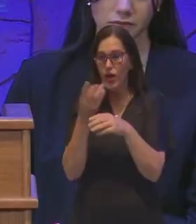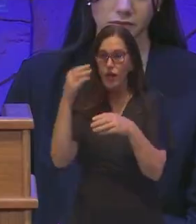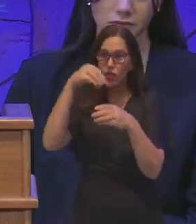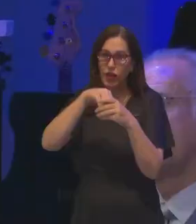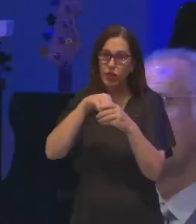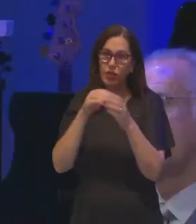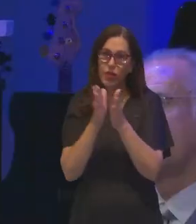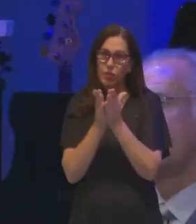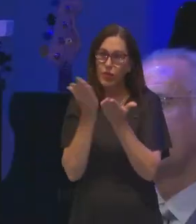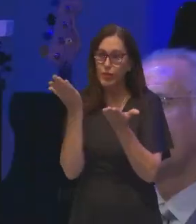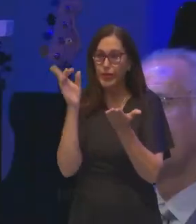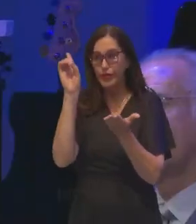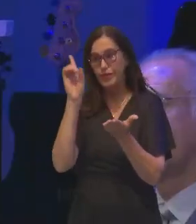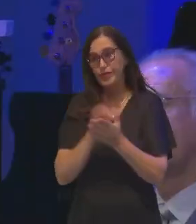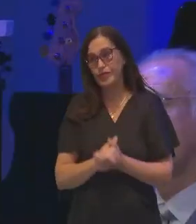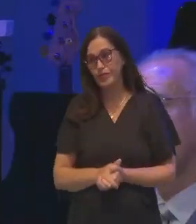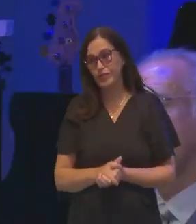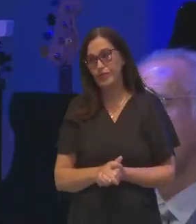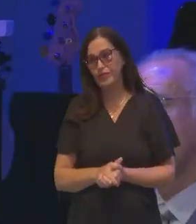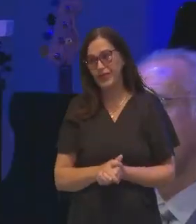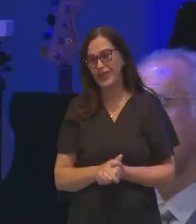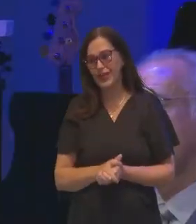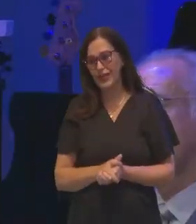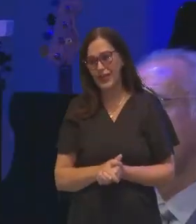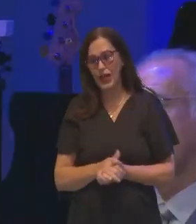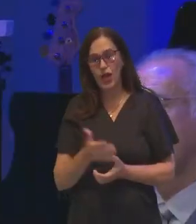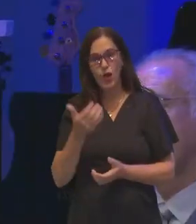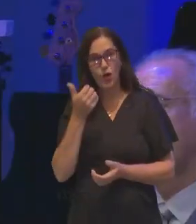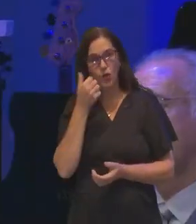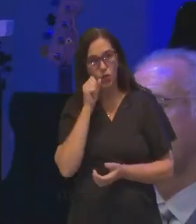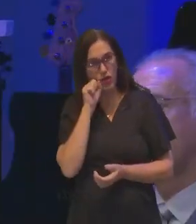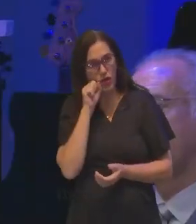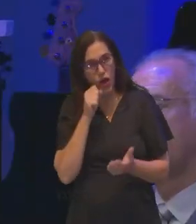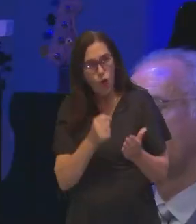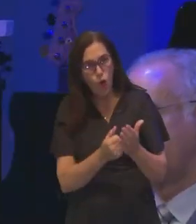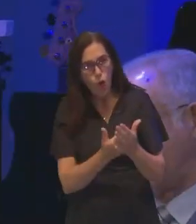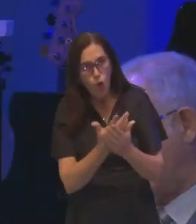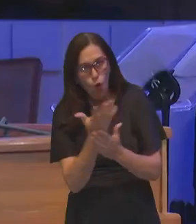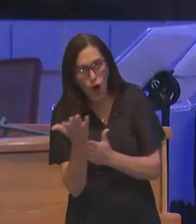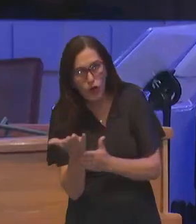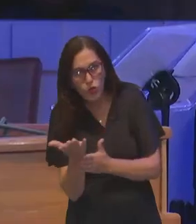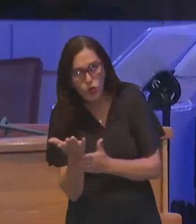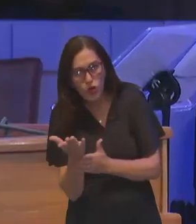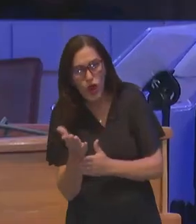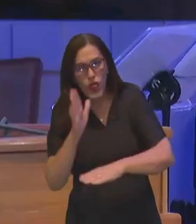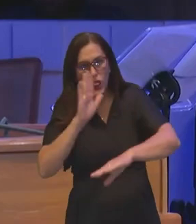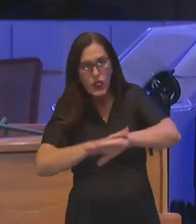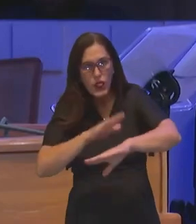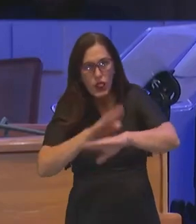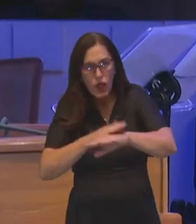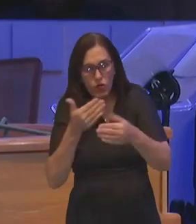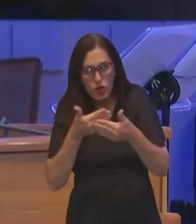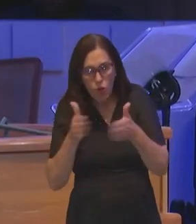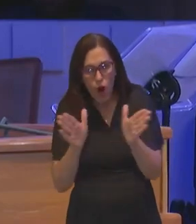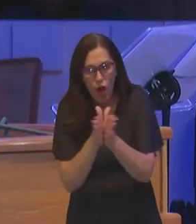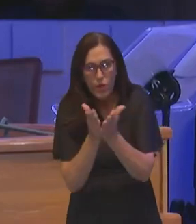da Bíblia. E a mãe disse: meu filho, há quanto tempo você não abre a palavra de Deus?